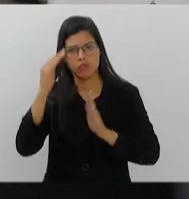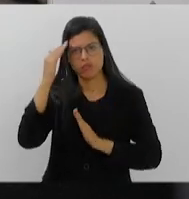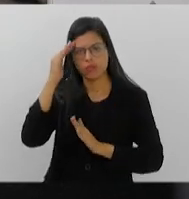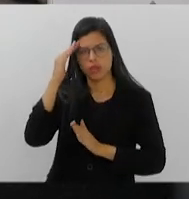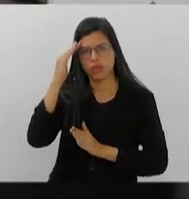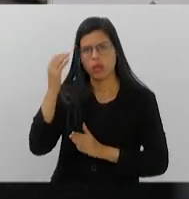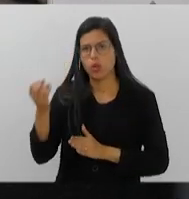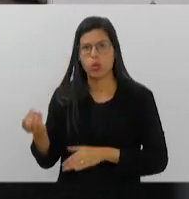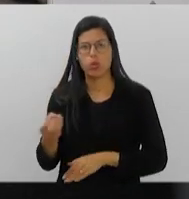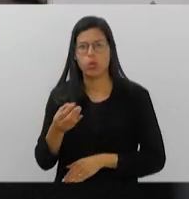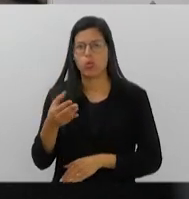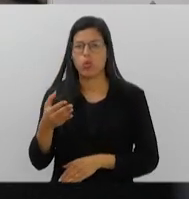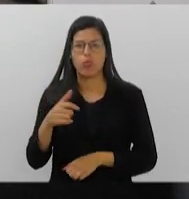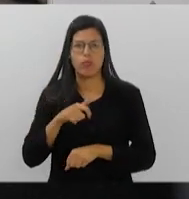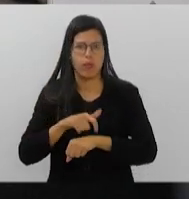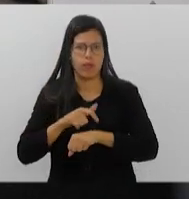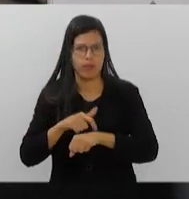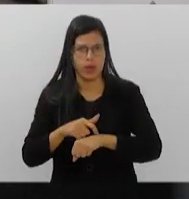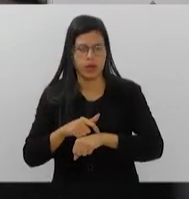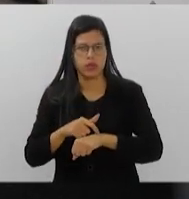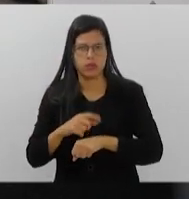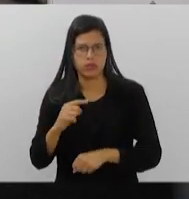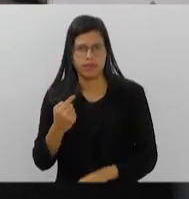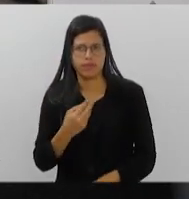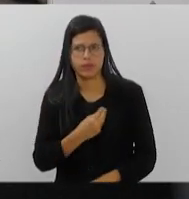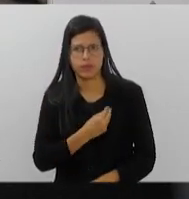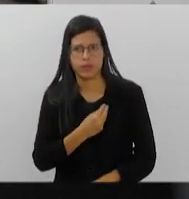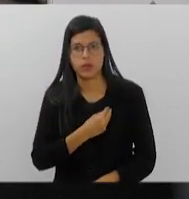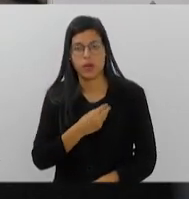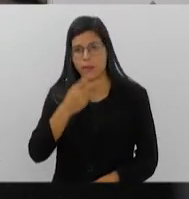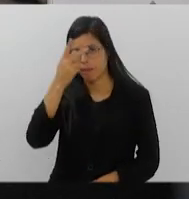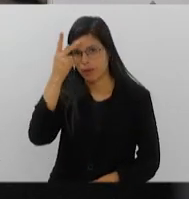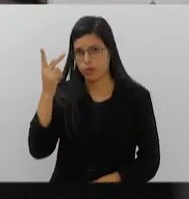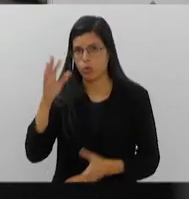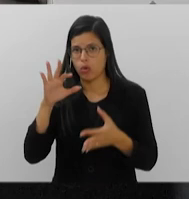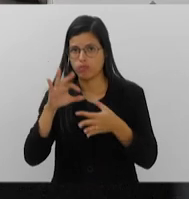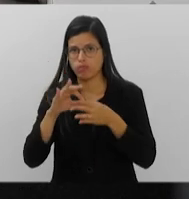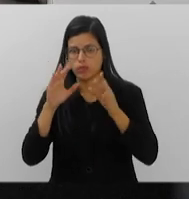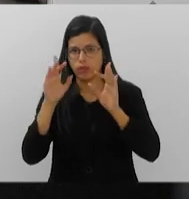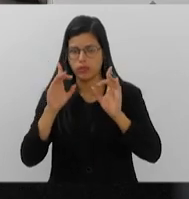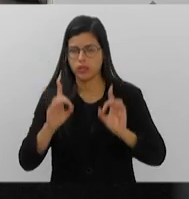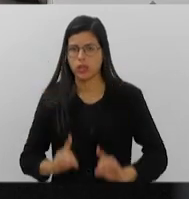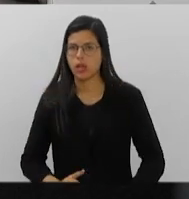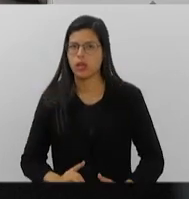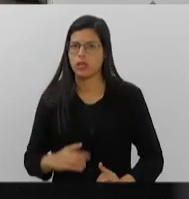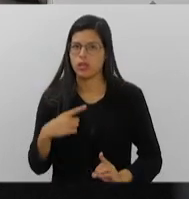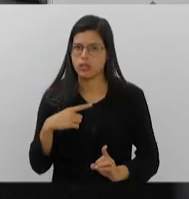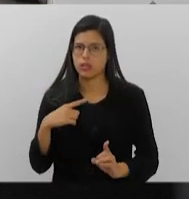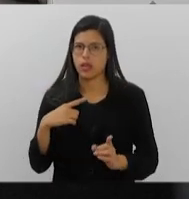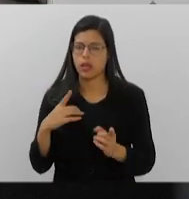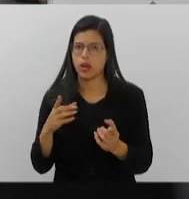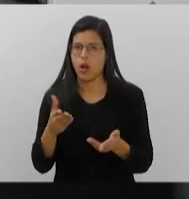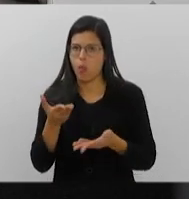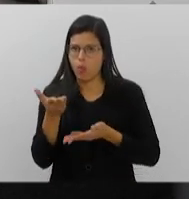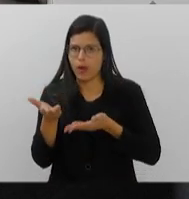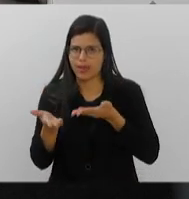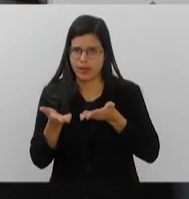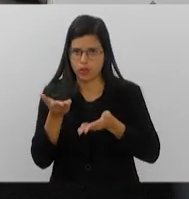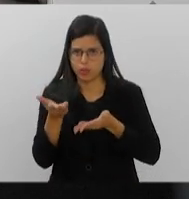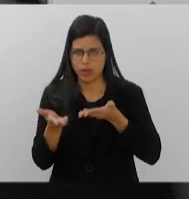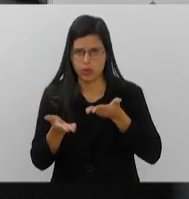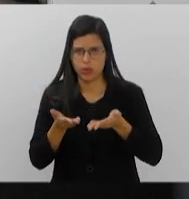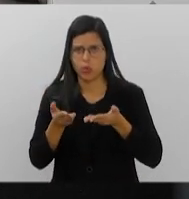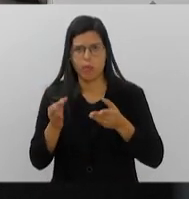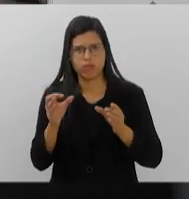esse novo cenário que se coloca para que a pessoa com deficiência tenha um atendimento pleno, correto